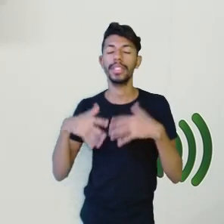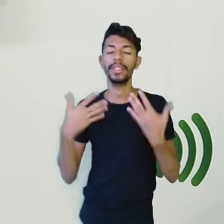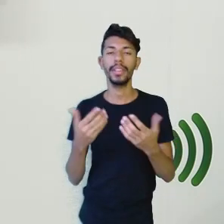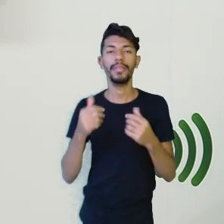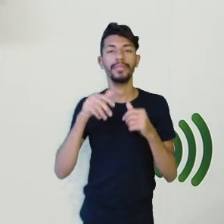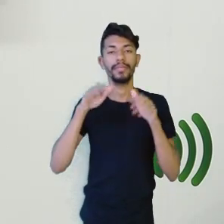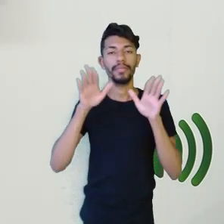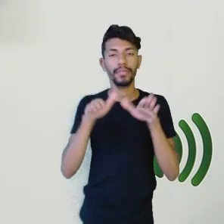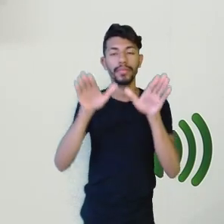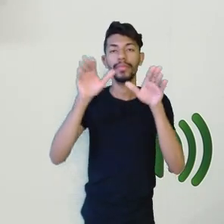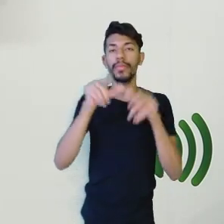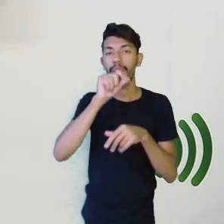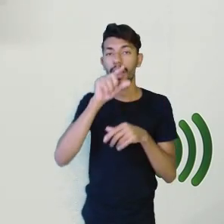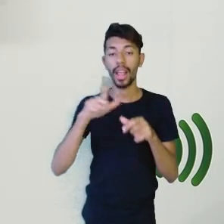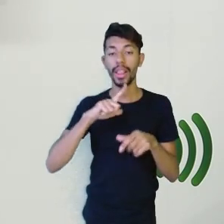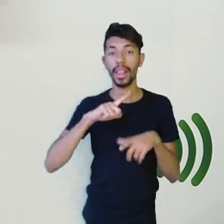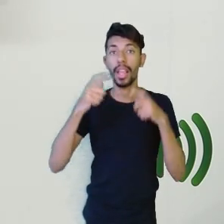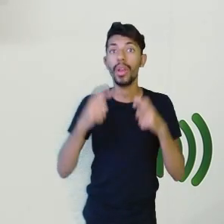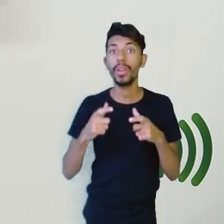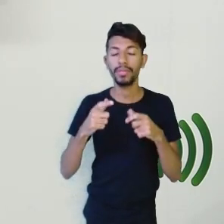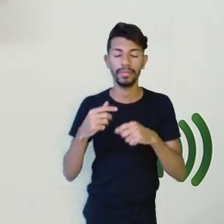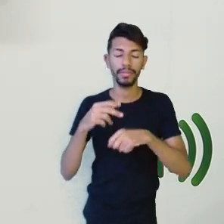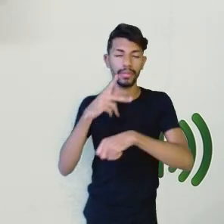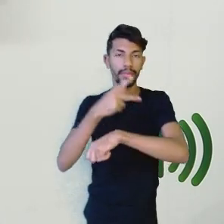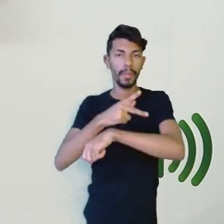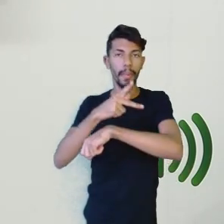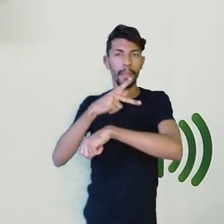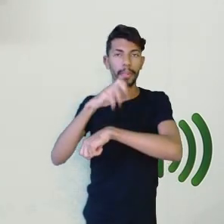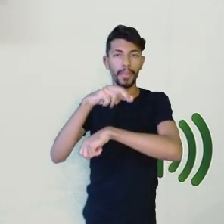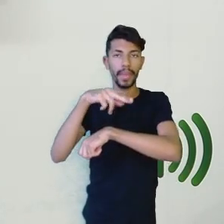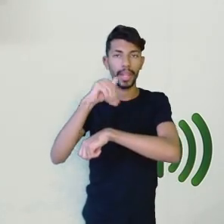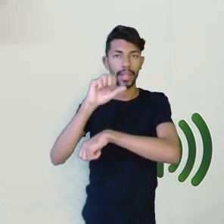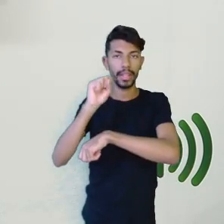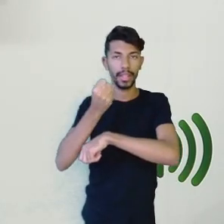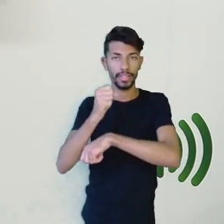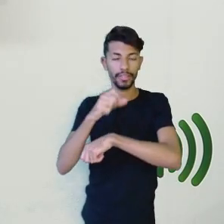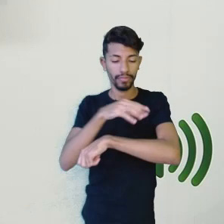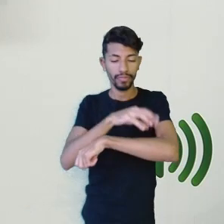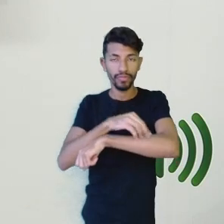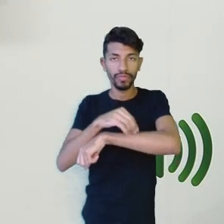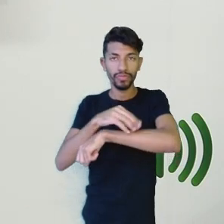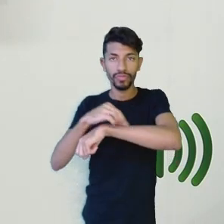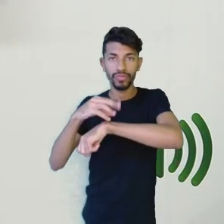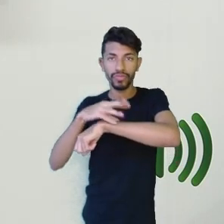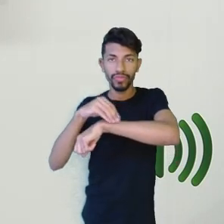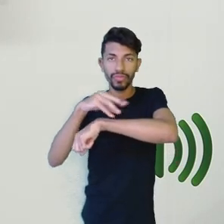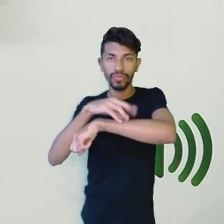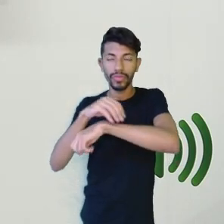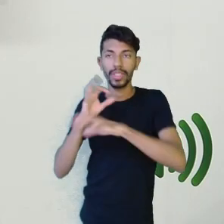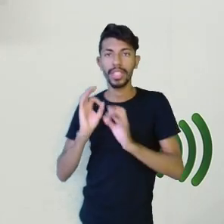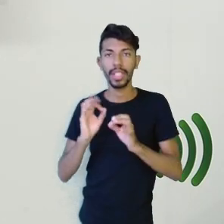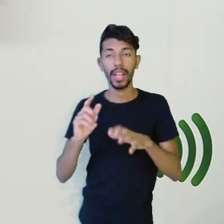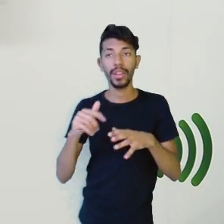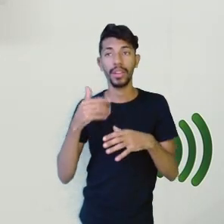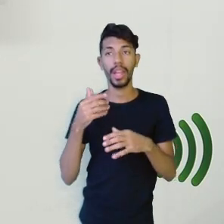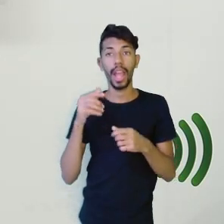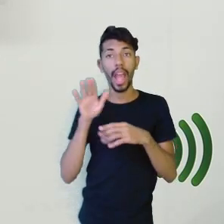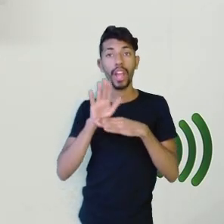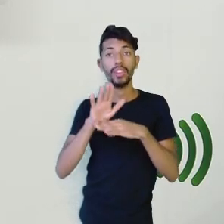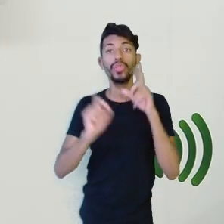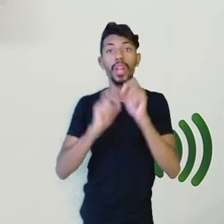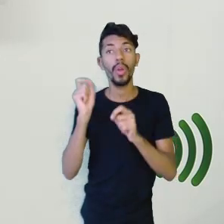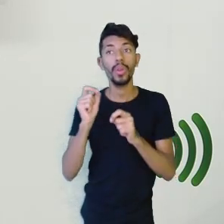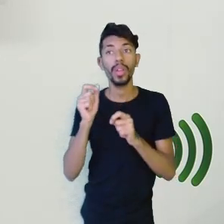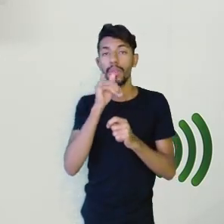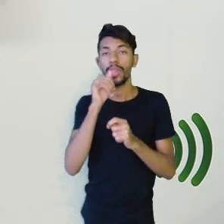penas. A queratina, ela ajuda a manter as penas impermeáveis, ou seja, elas